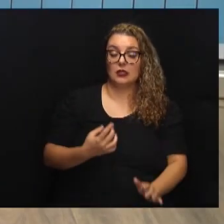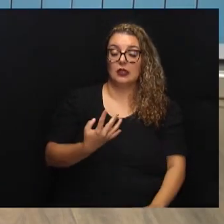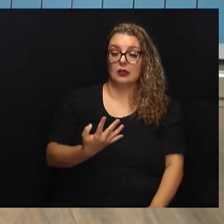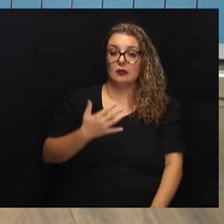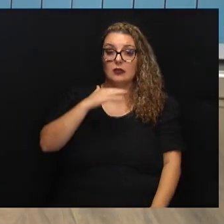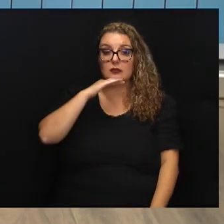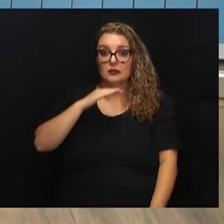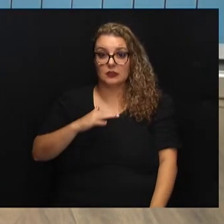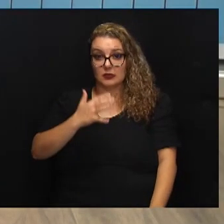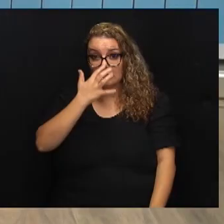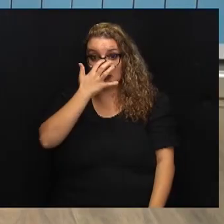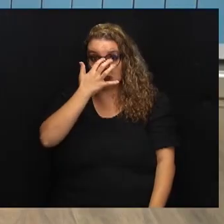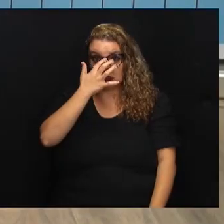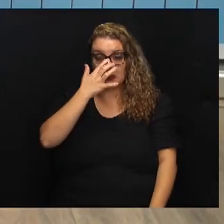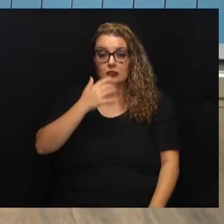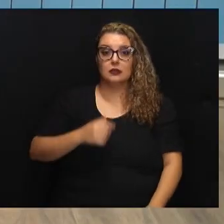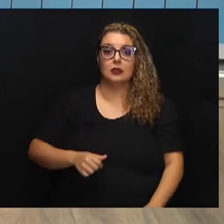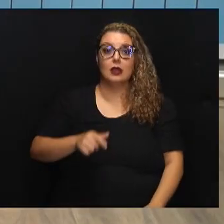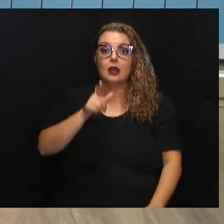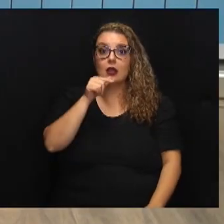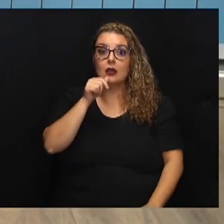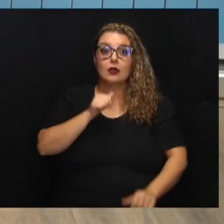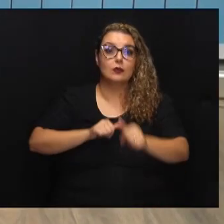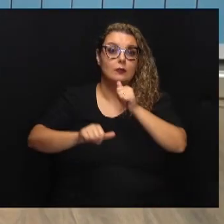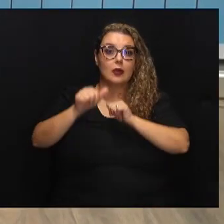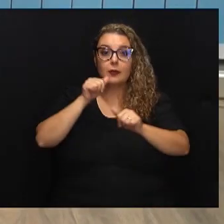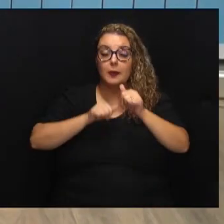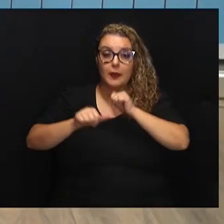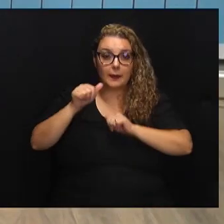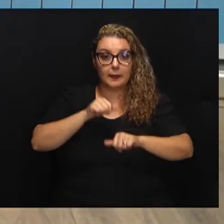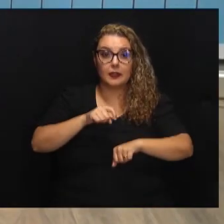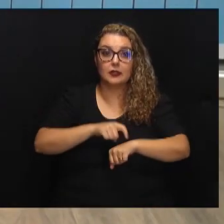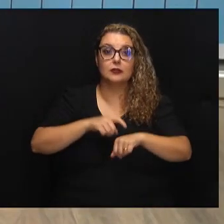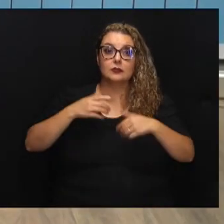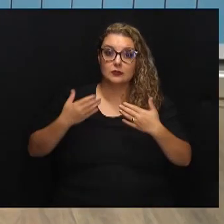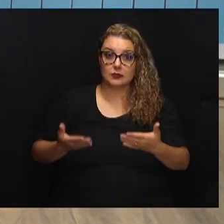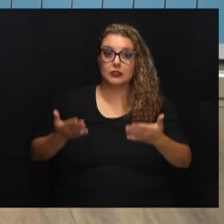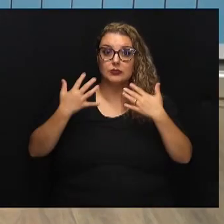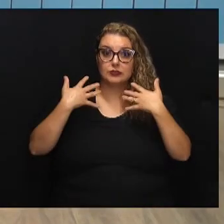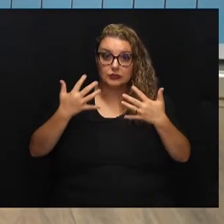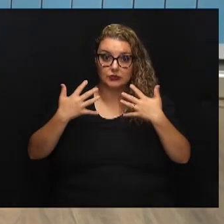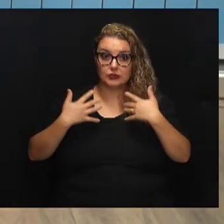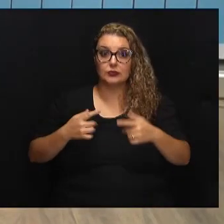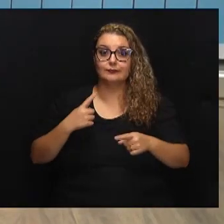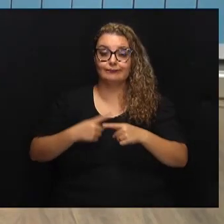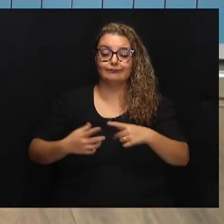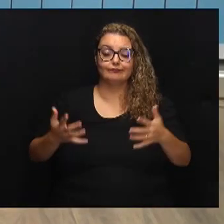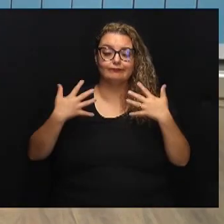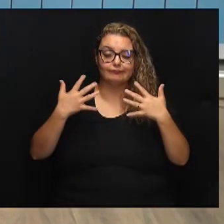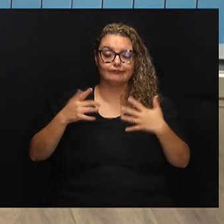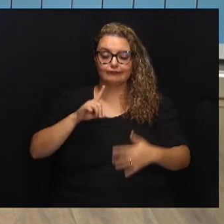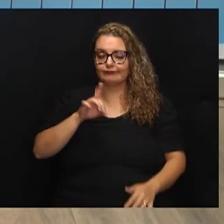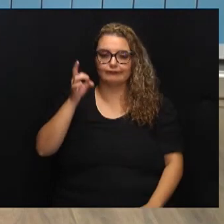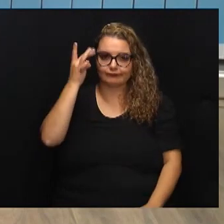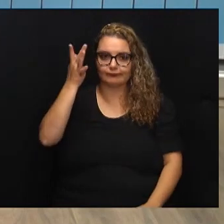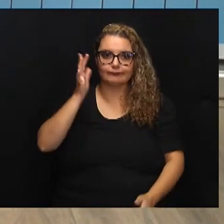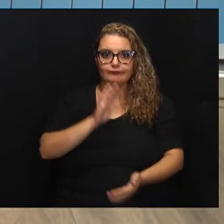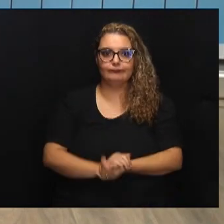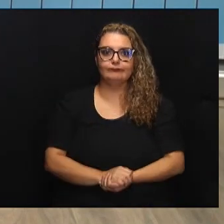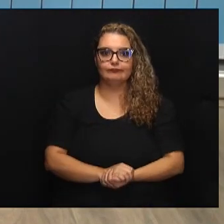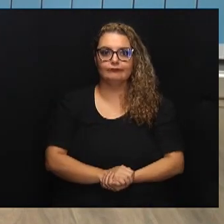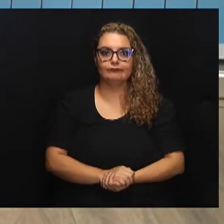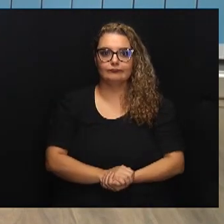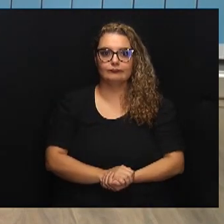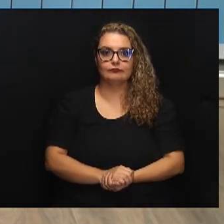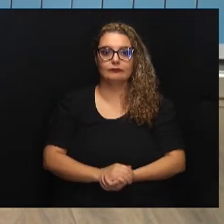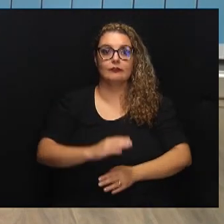da tarde, tem que ingerir muita água, se hidratar neste período, neste verão, porque o calorão não está fácil. O Jornal